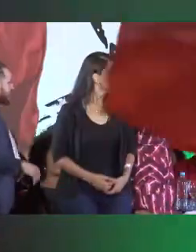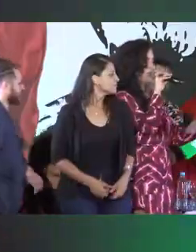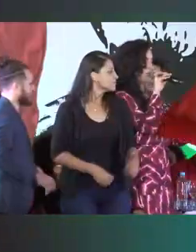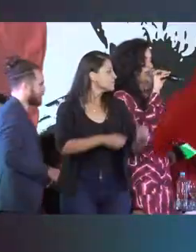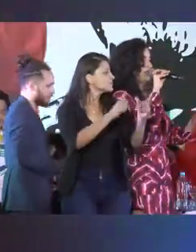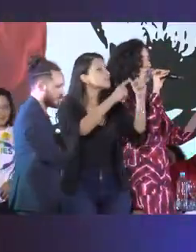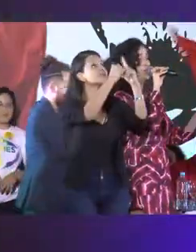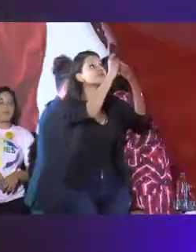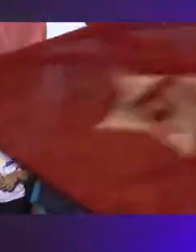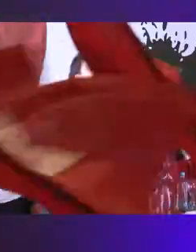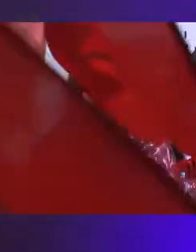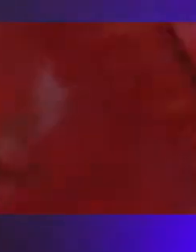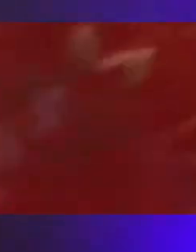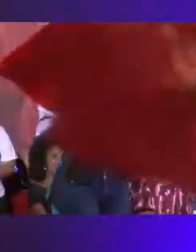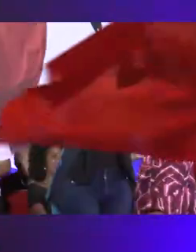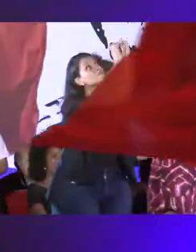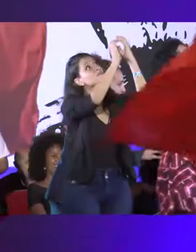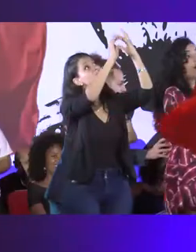Surgiu uma estrela no